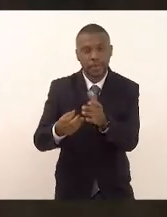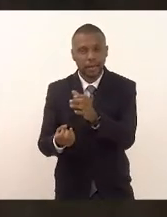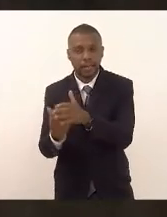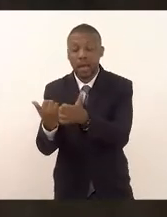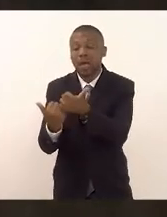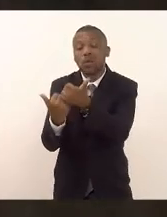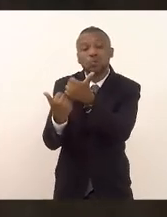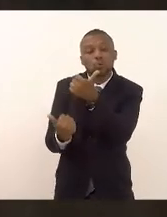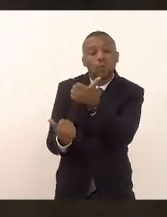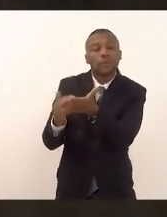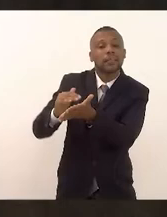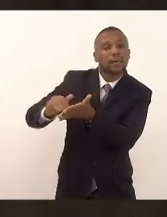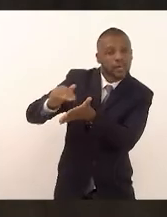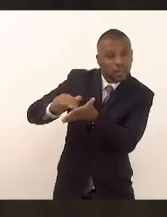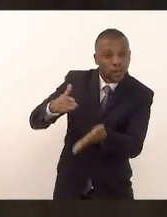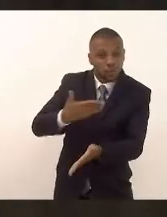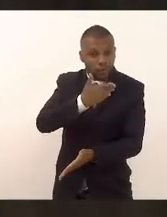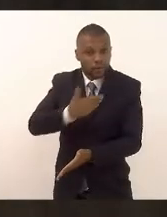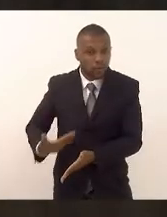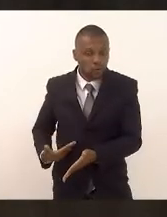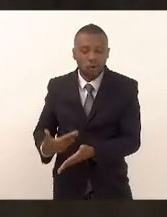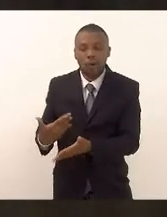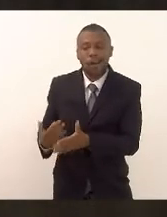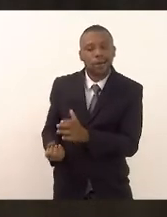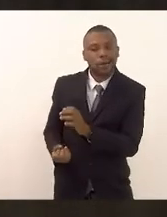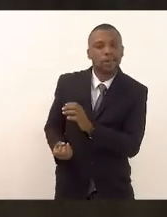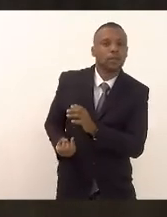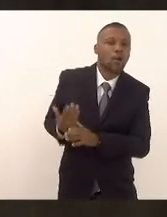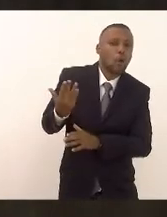Cláudio Castro promoveu, buscando aí